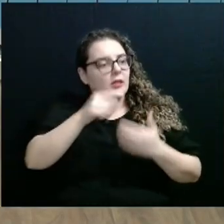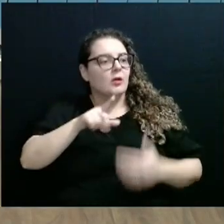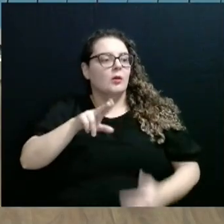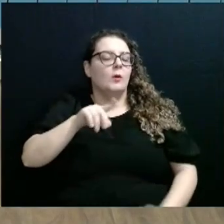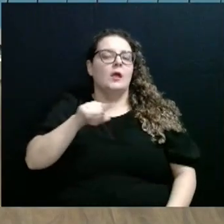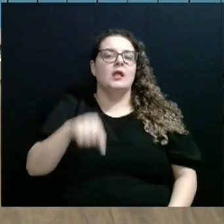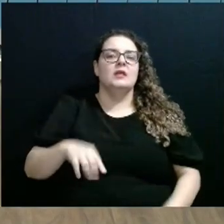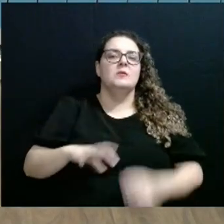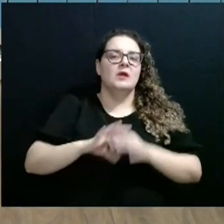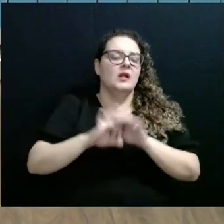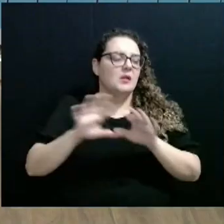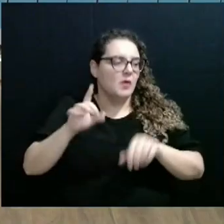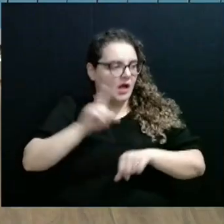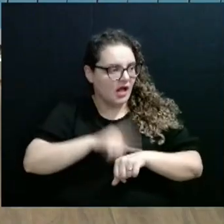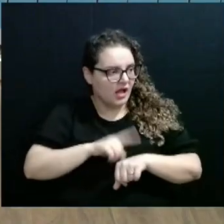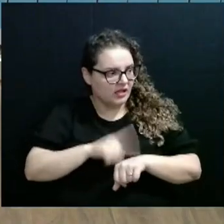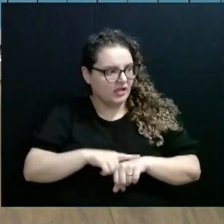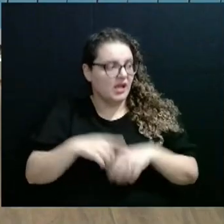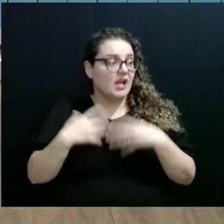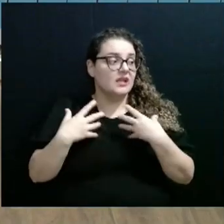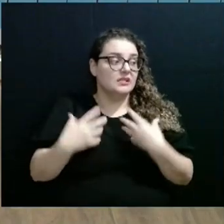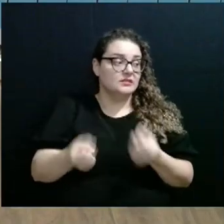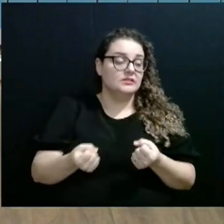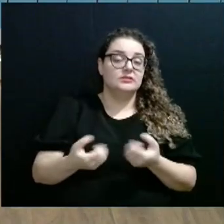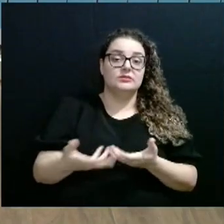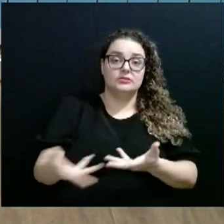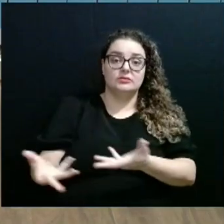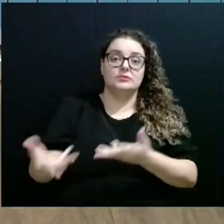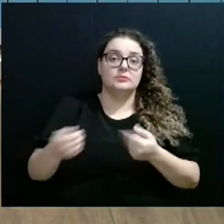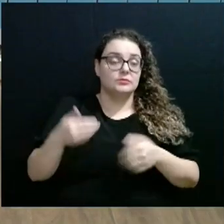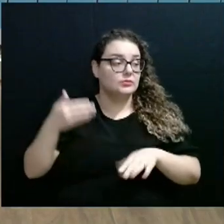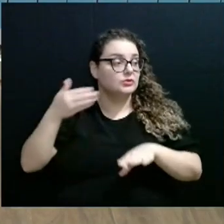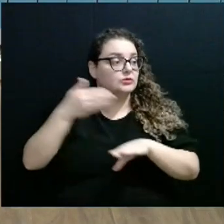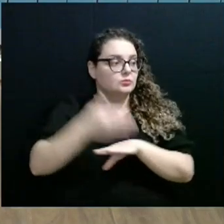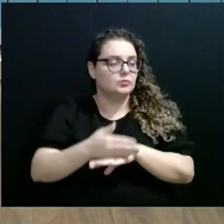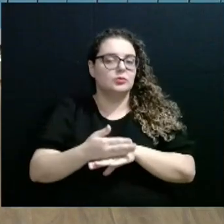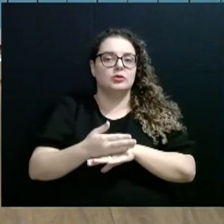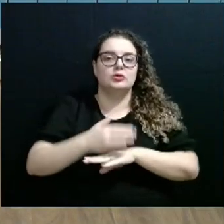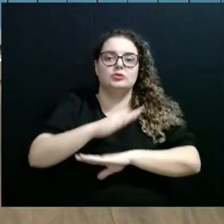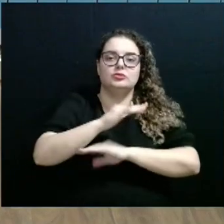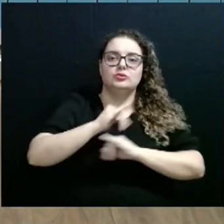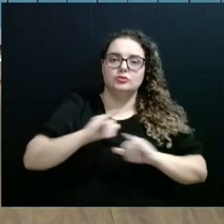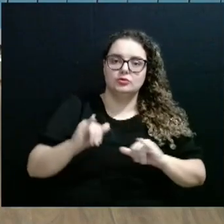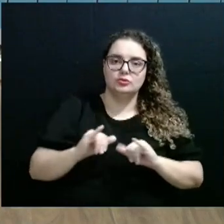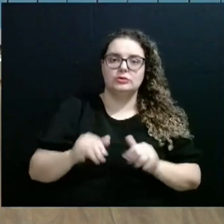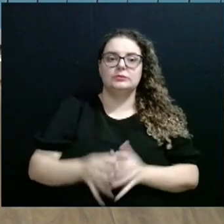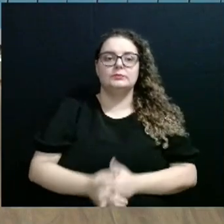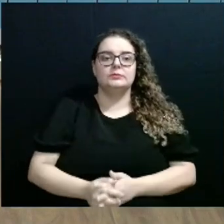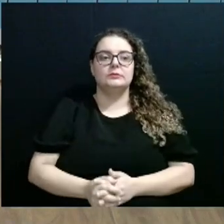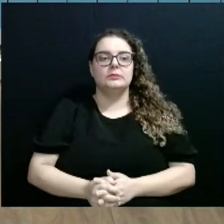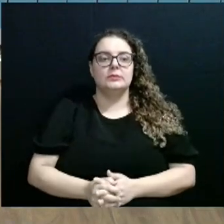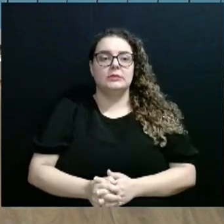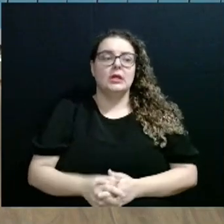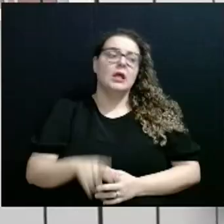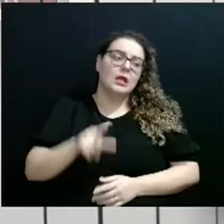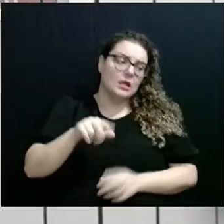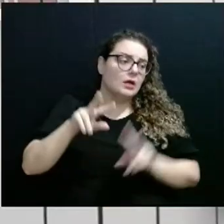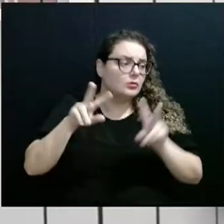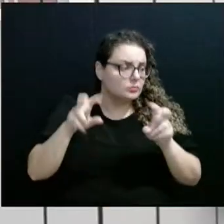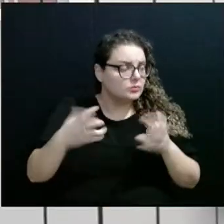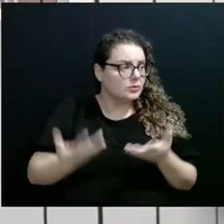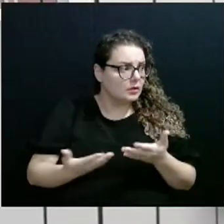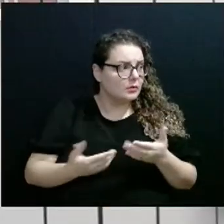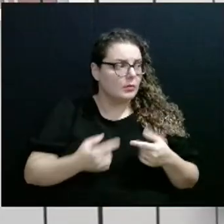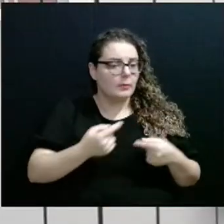seu tempo, ter aceito o convite para participar aqui do Jornal Câmara Notícia. e é um tema que vem sendo debatido,